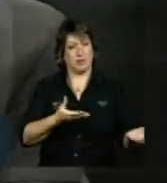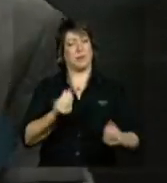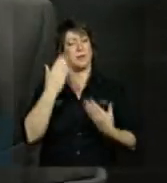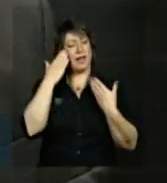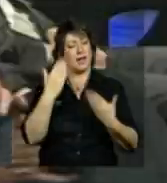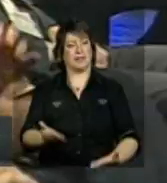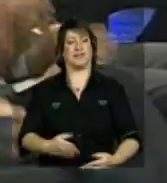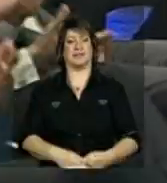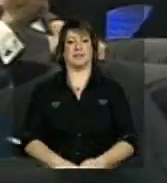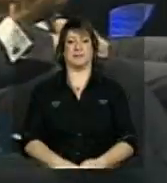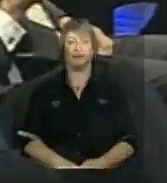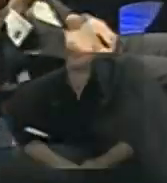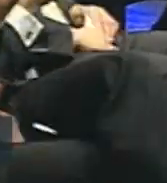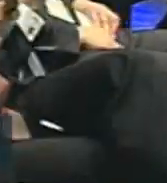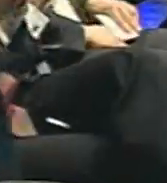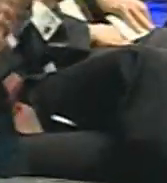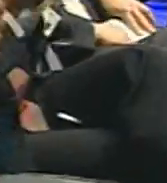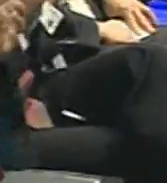Muito obrigado.